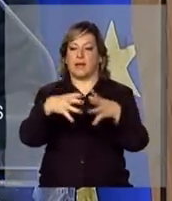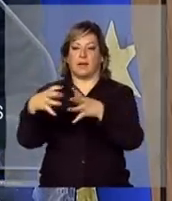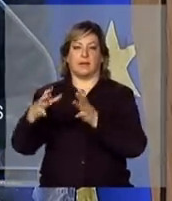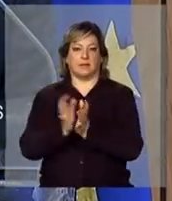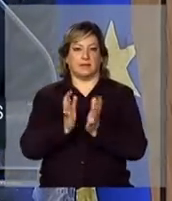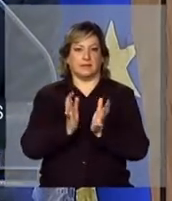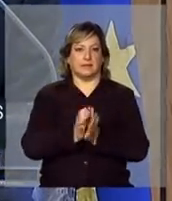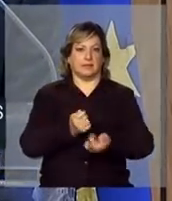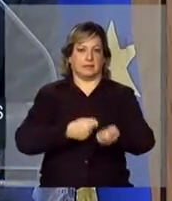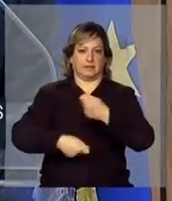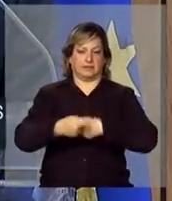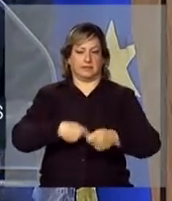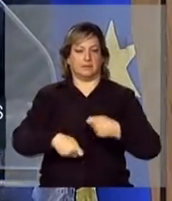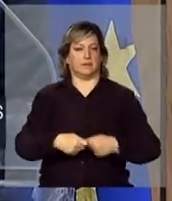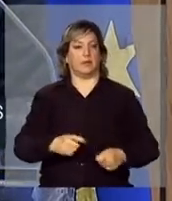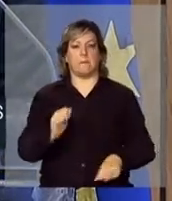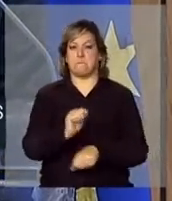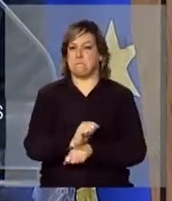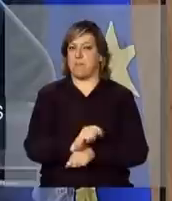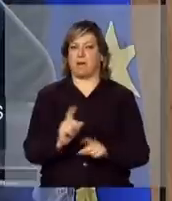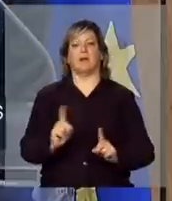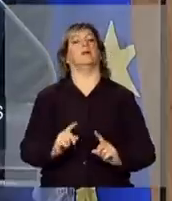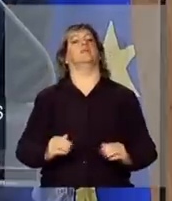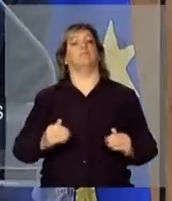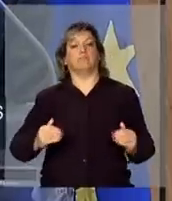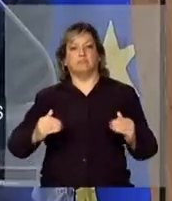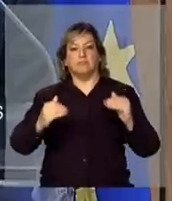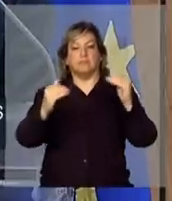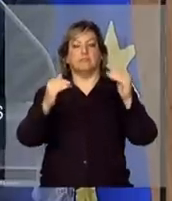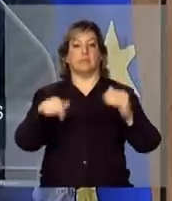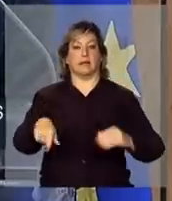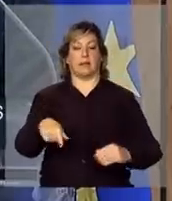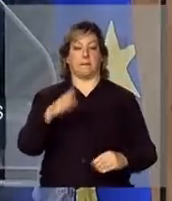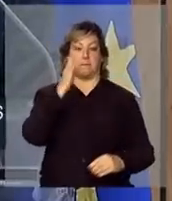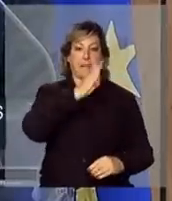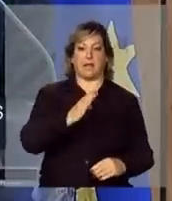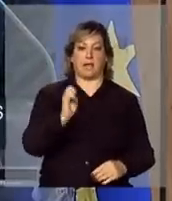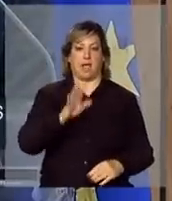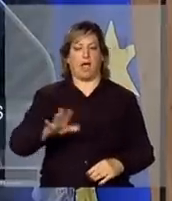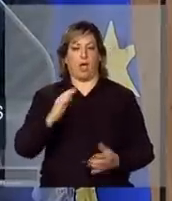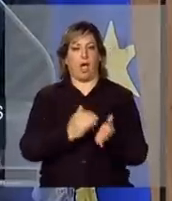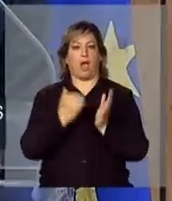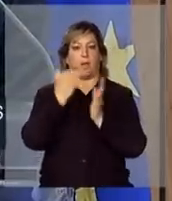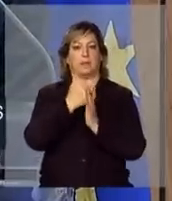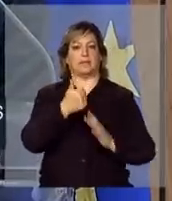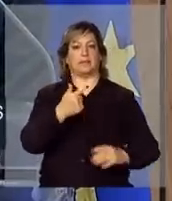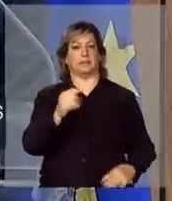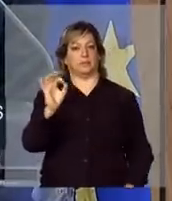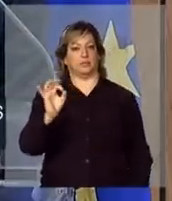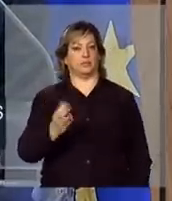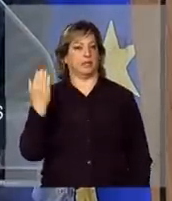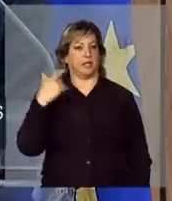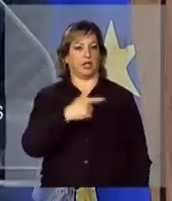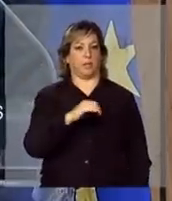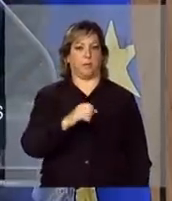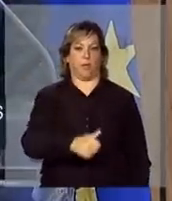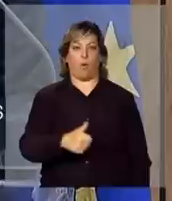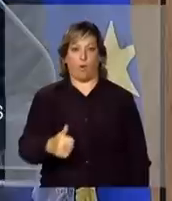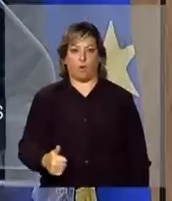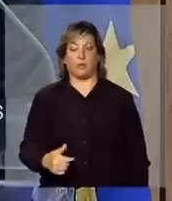crescer. As trocas comerciais Brasil-União Europeia aumentaram 17% em 2011.